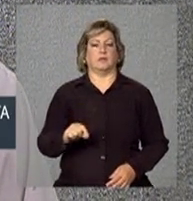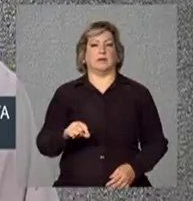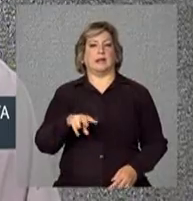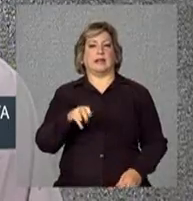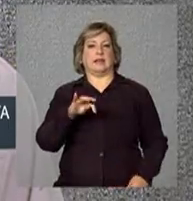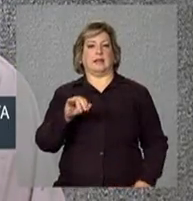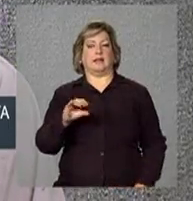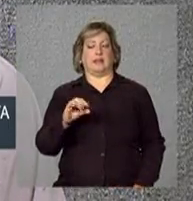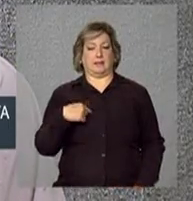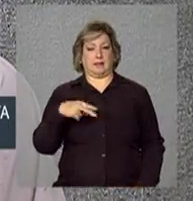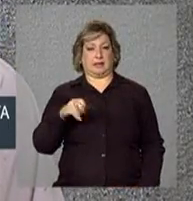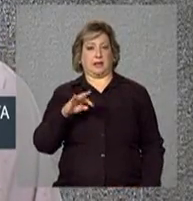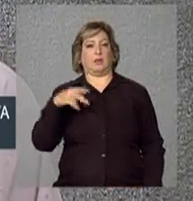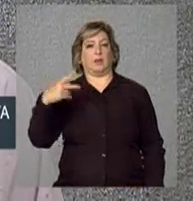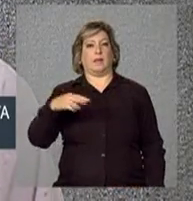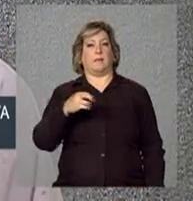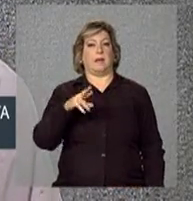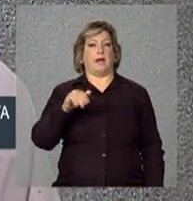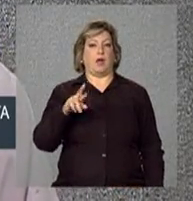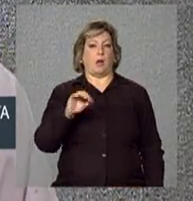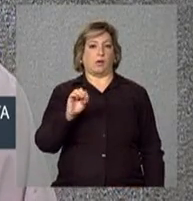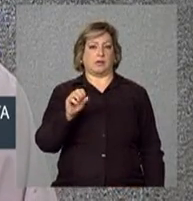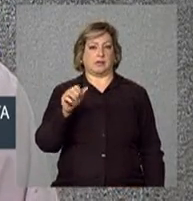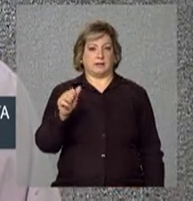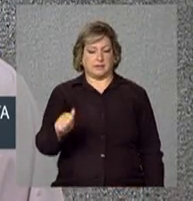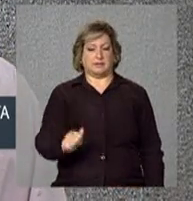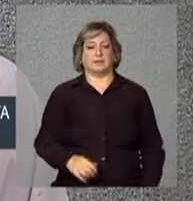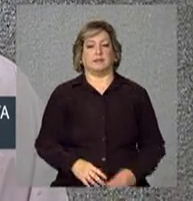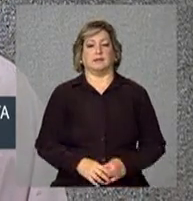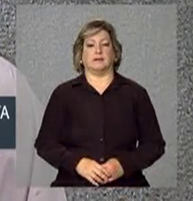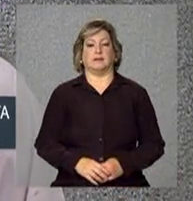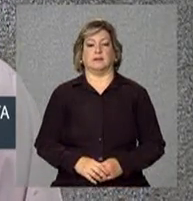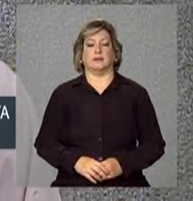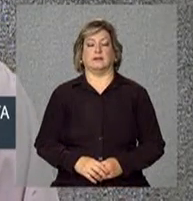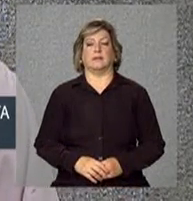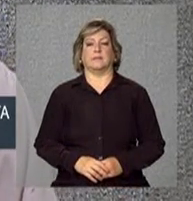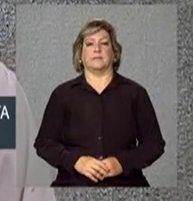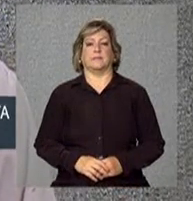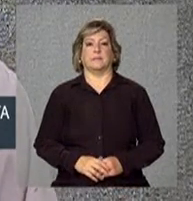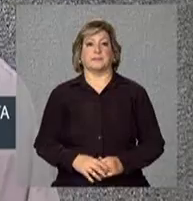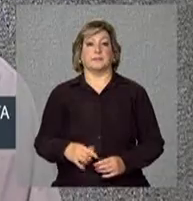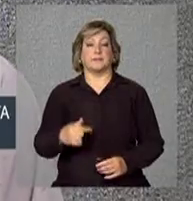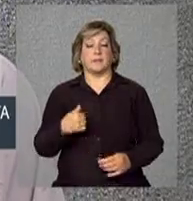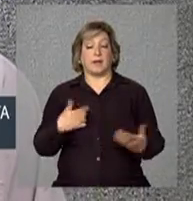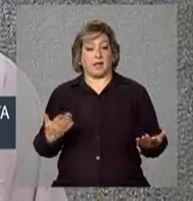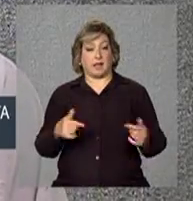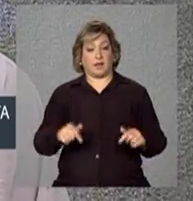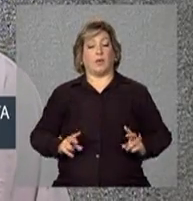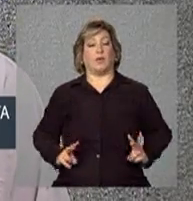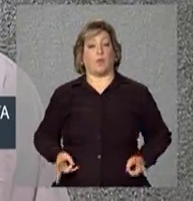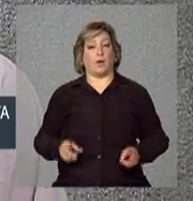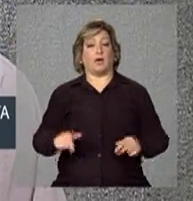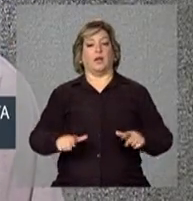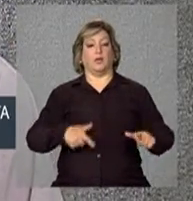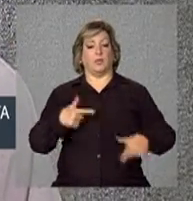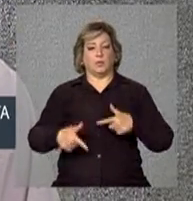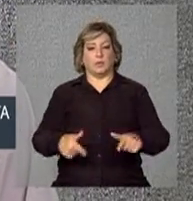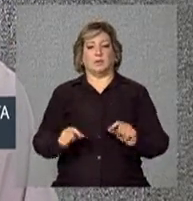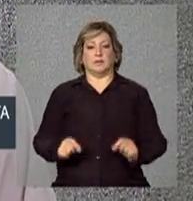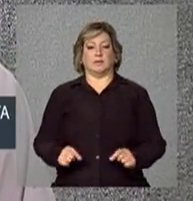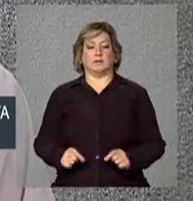Maria Rosa, filho do Norton, primo da Juliana, filha dele. E estamos aqui continuando essa luta.